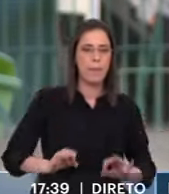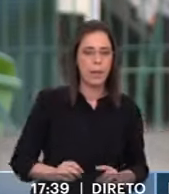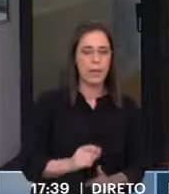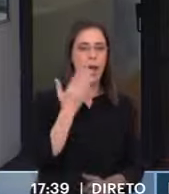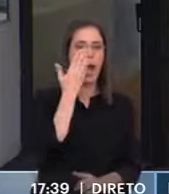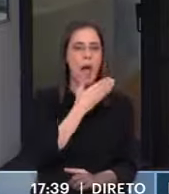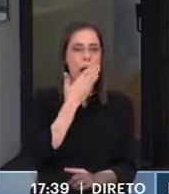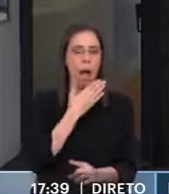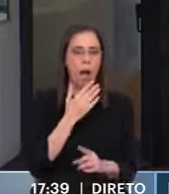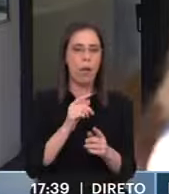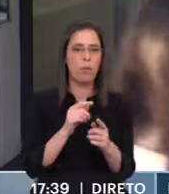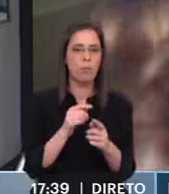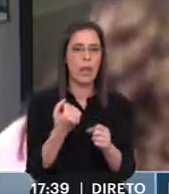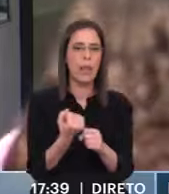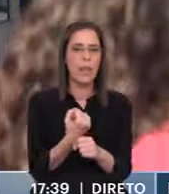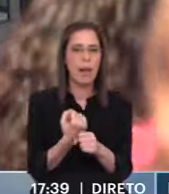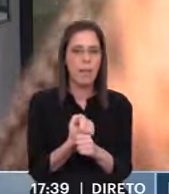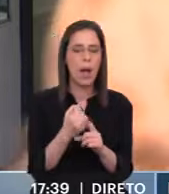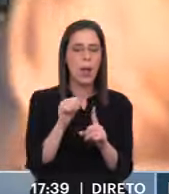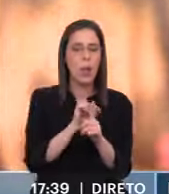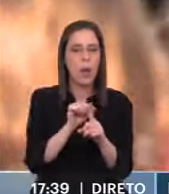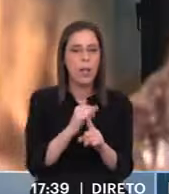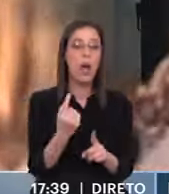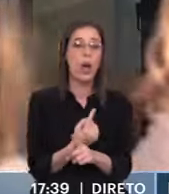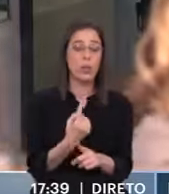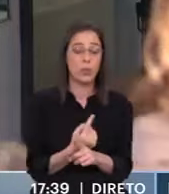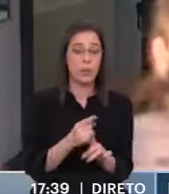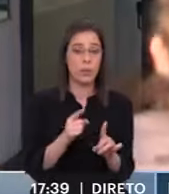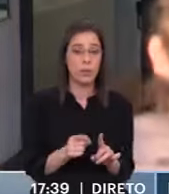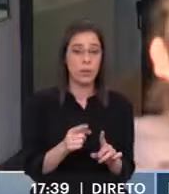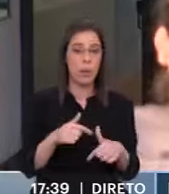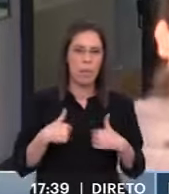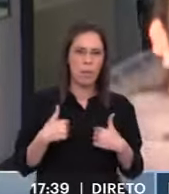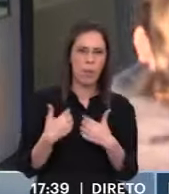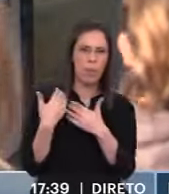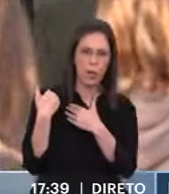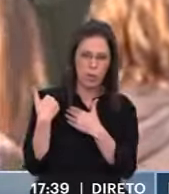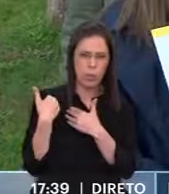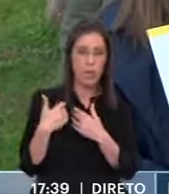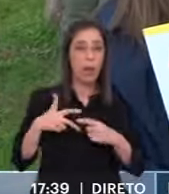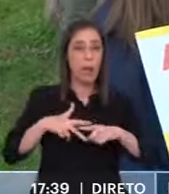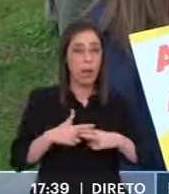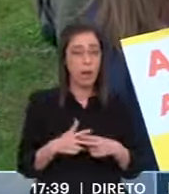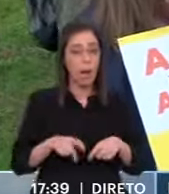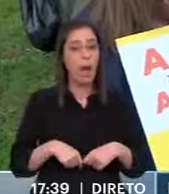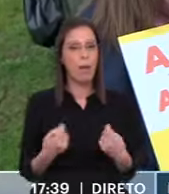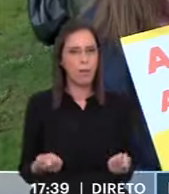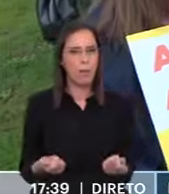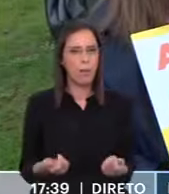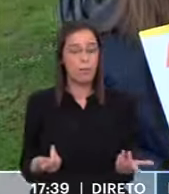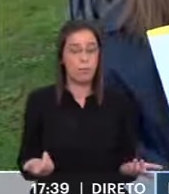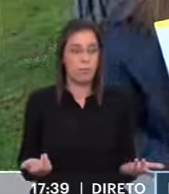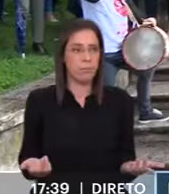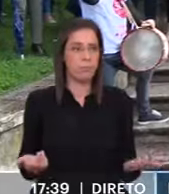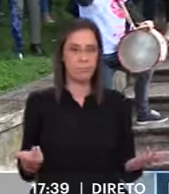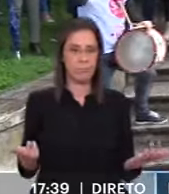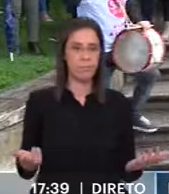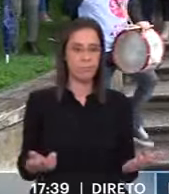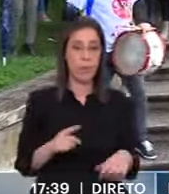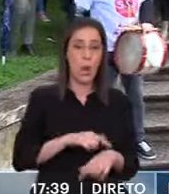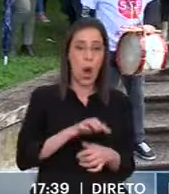aulas e de correção de trabalho. E, portanto, serem eles os responsáveis pela reparação das avarias era algo que o